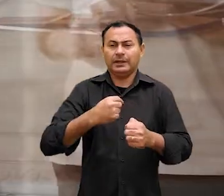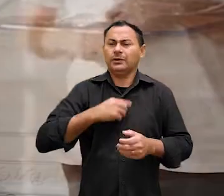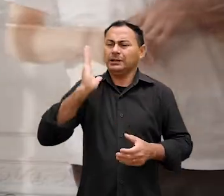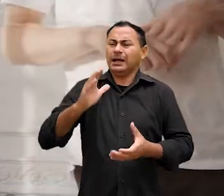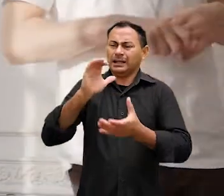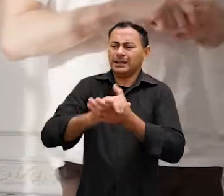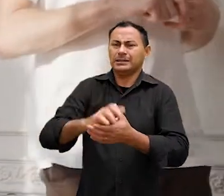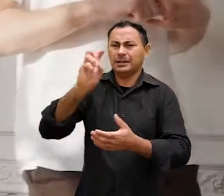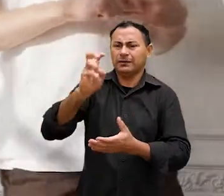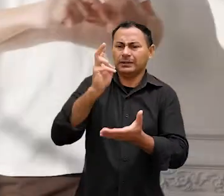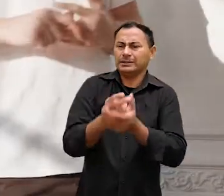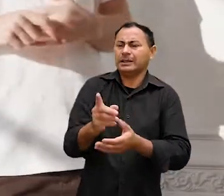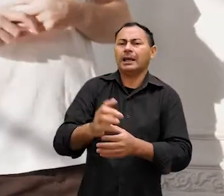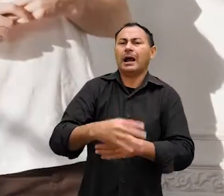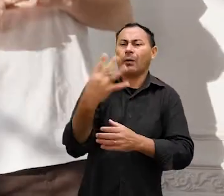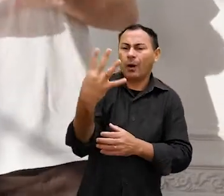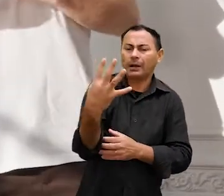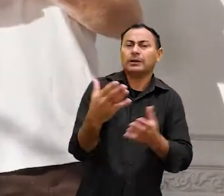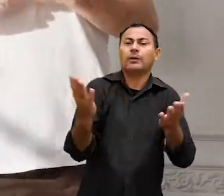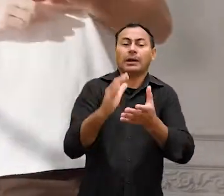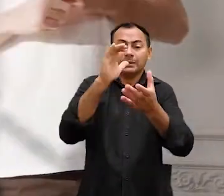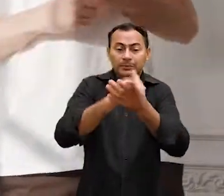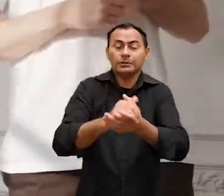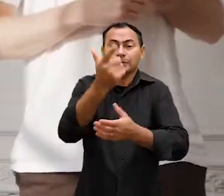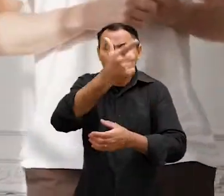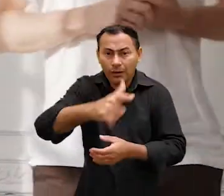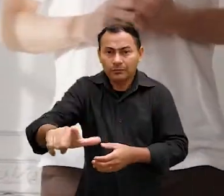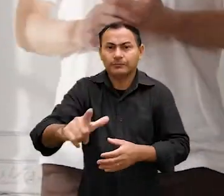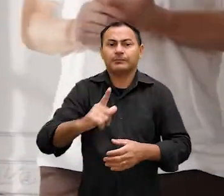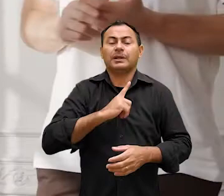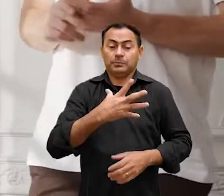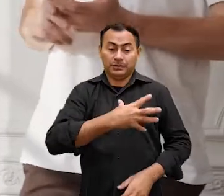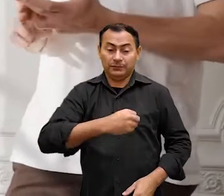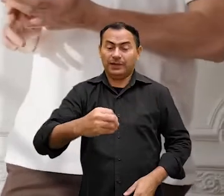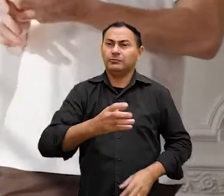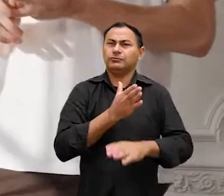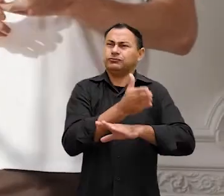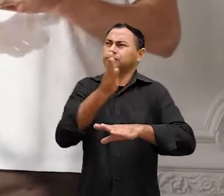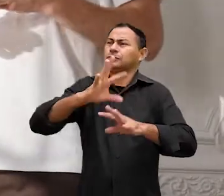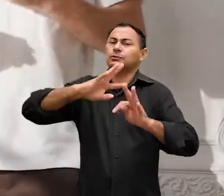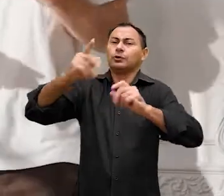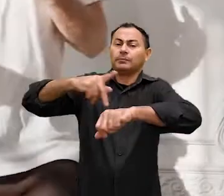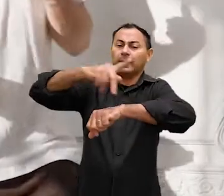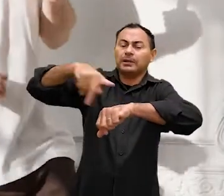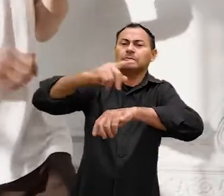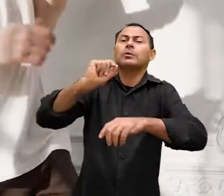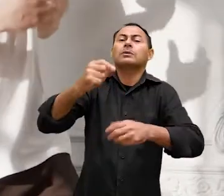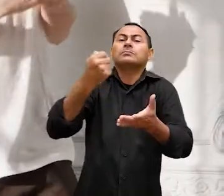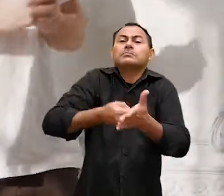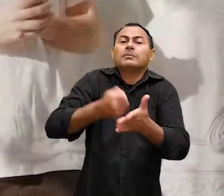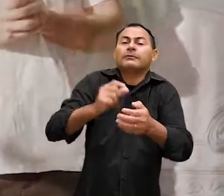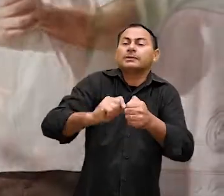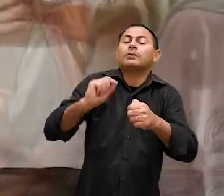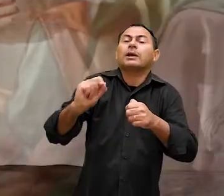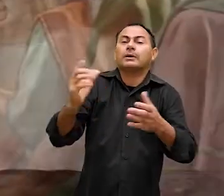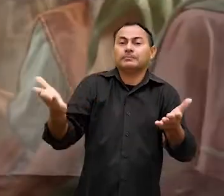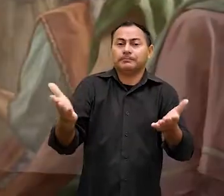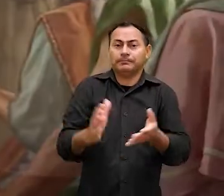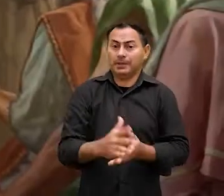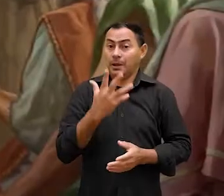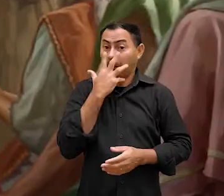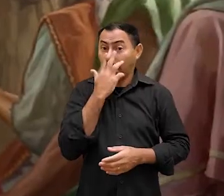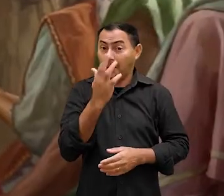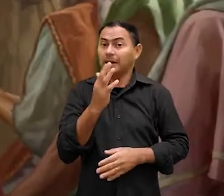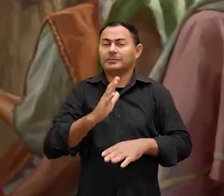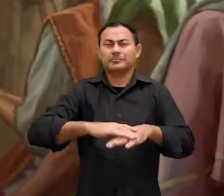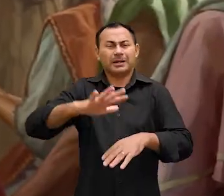5 vezes e ela 4 e agora nos casamos. Temos filhos espalhados por todo o país. O que devemos fazer? Acho que